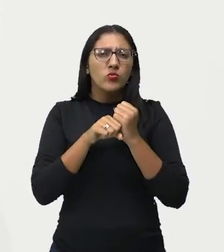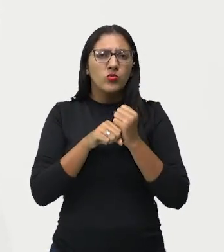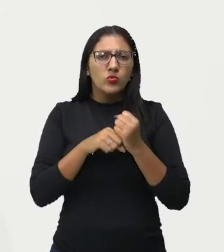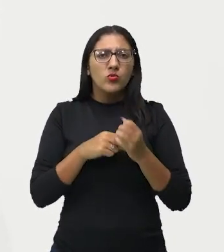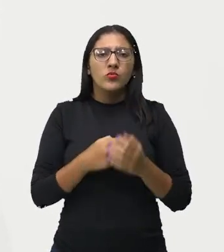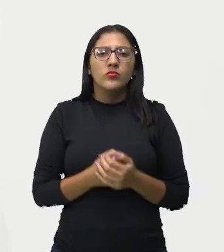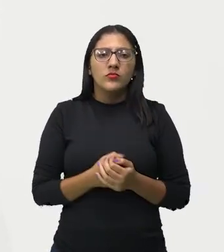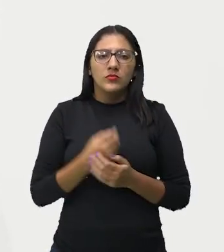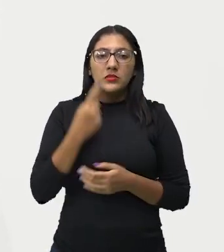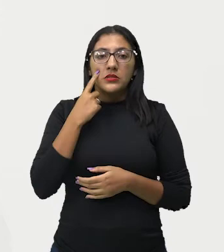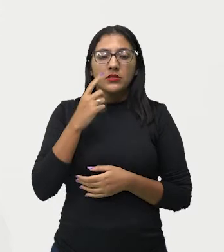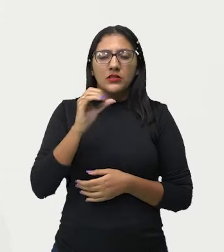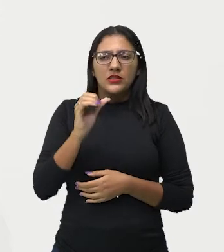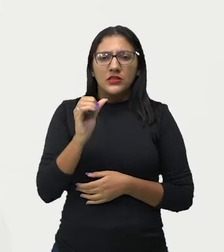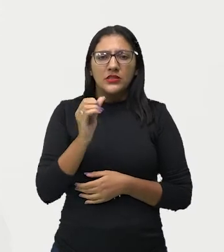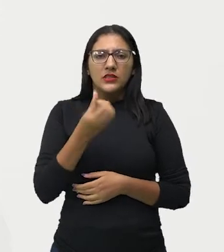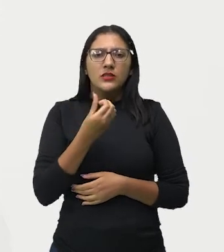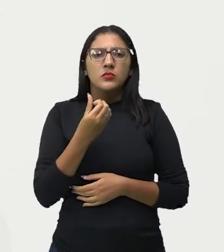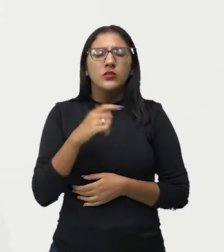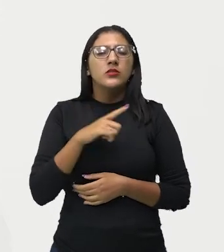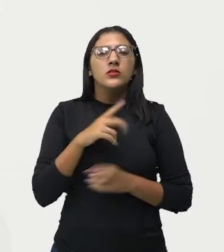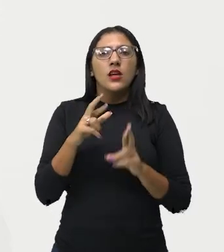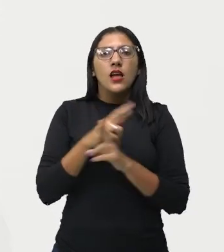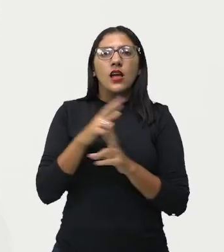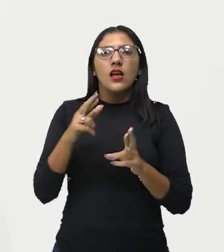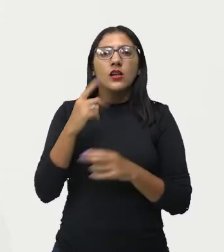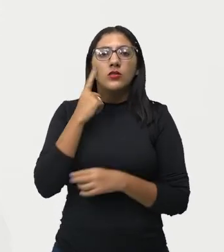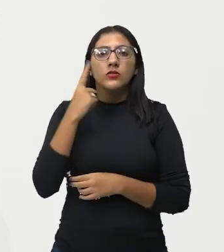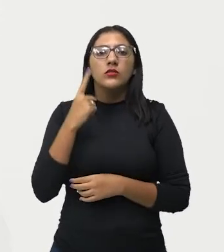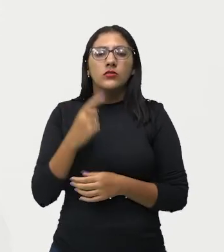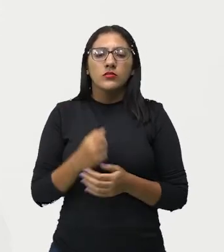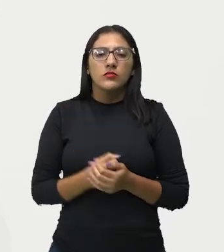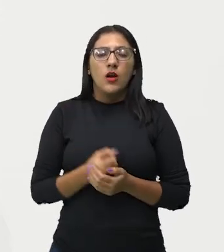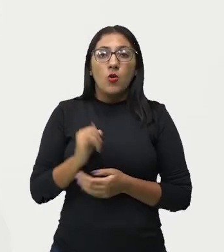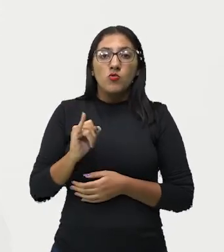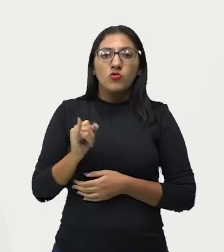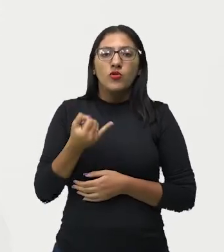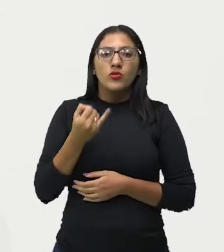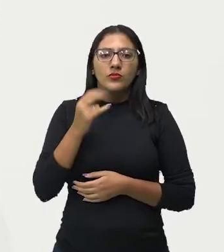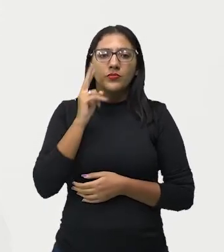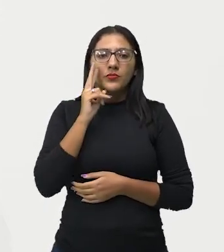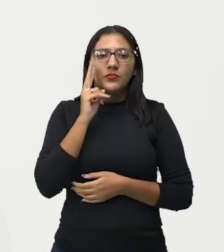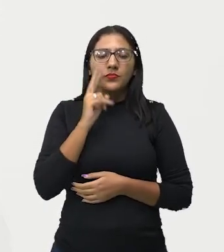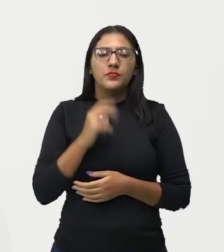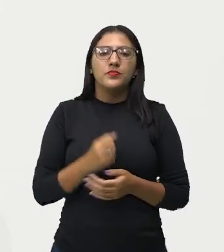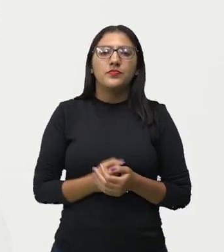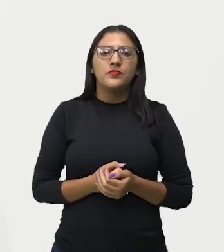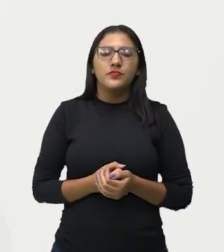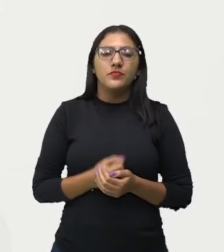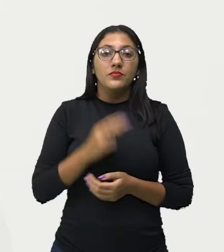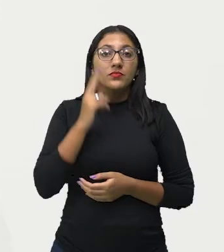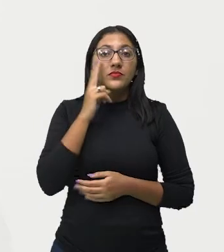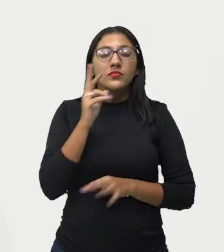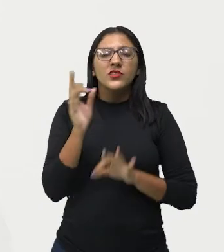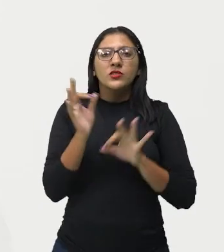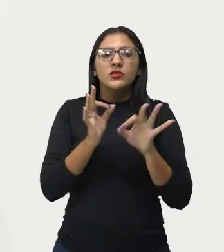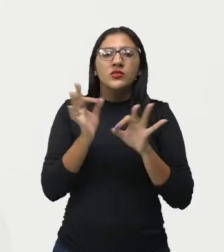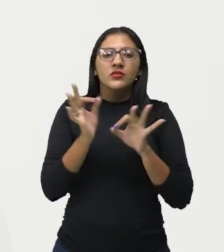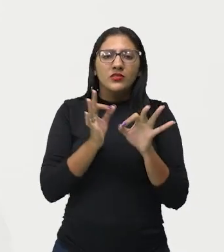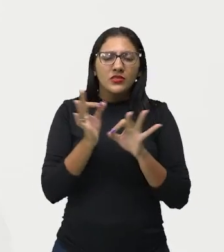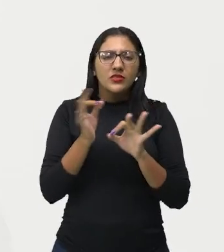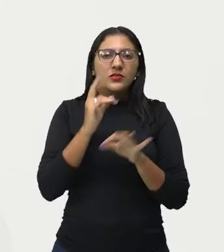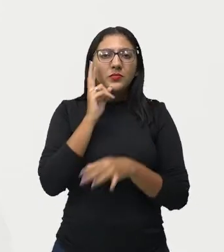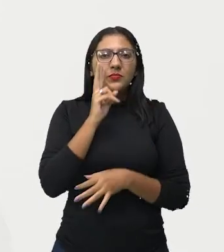esses 6 mil reais aqui, ele se refere aos juros. Podemos dizer assim, ó, usando a simbologia, né, usando